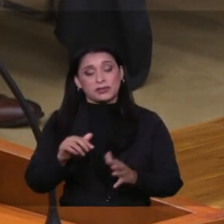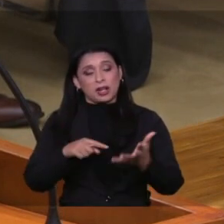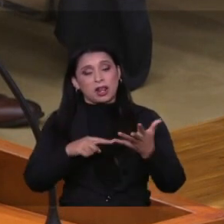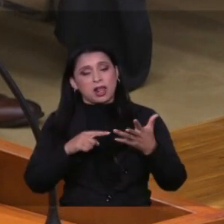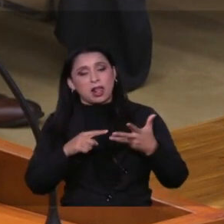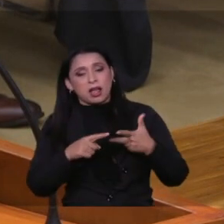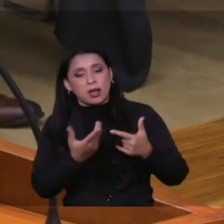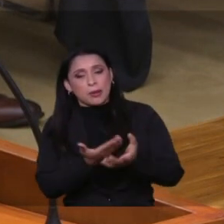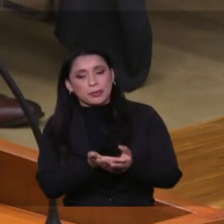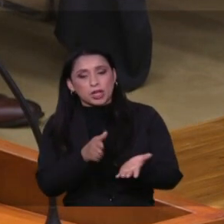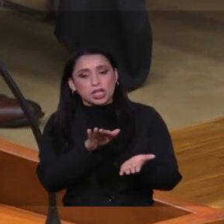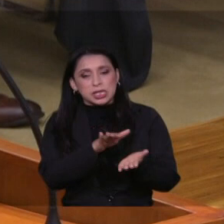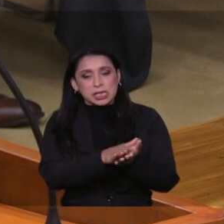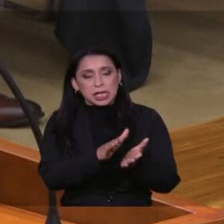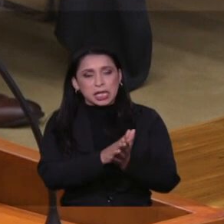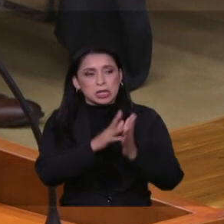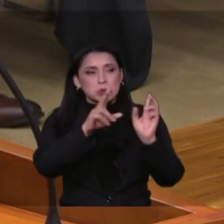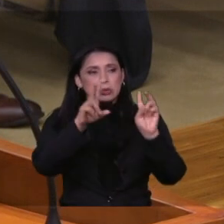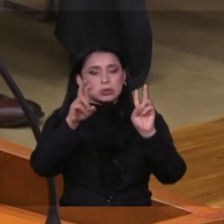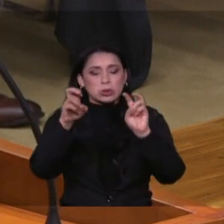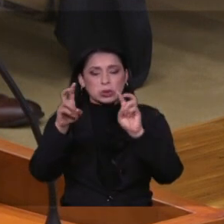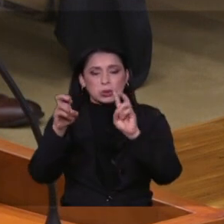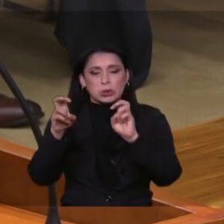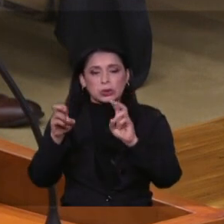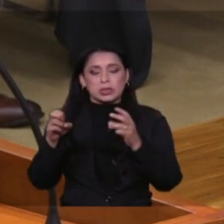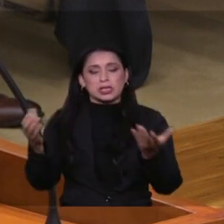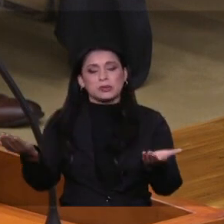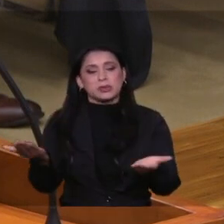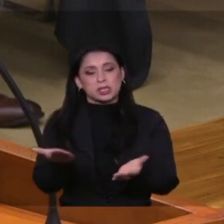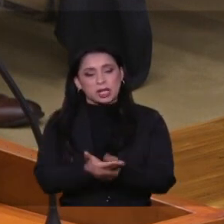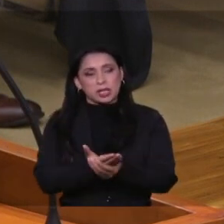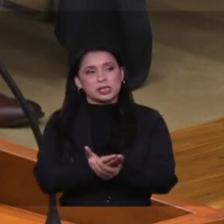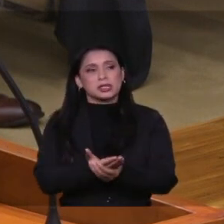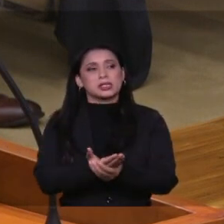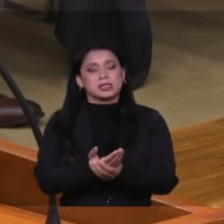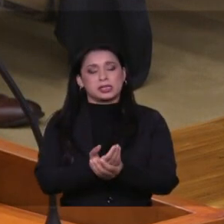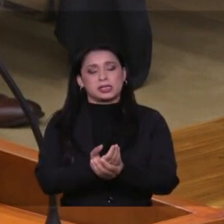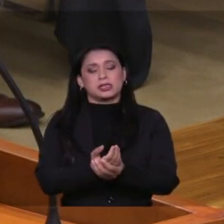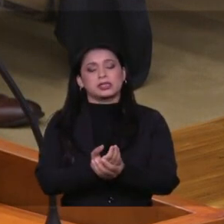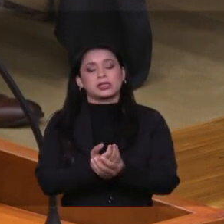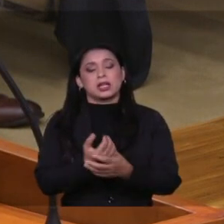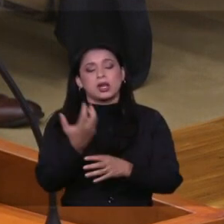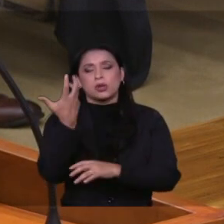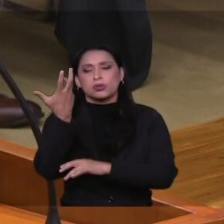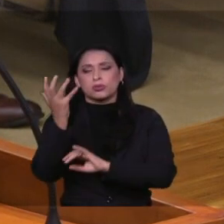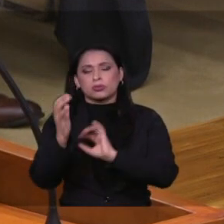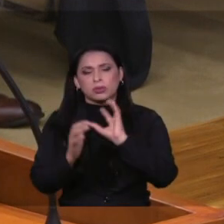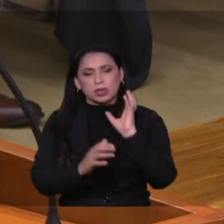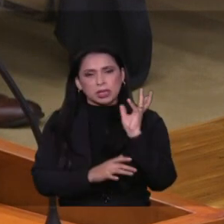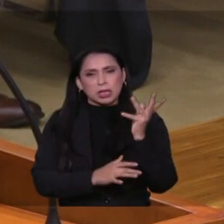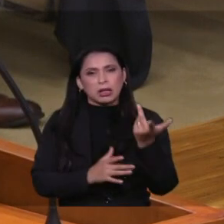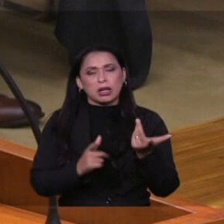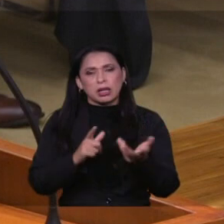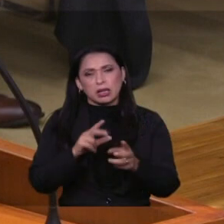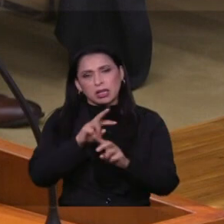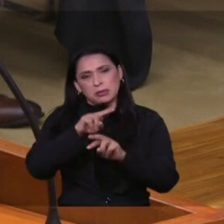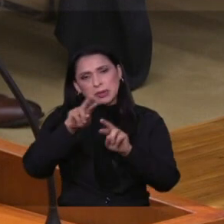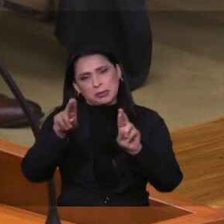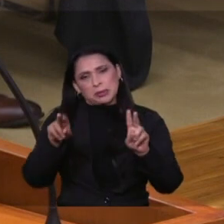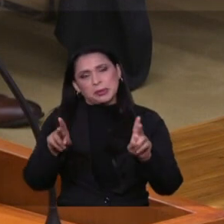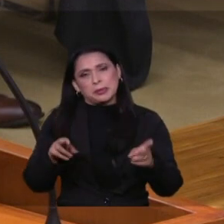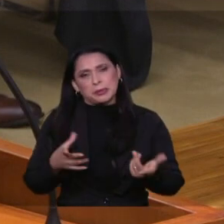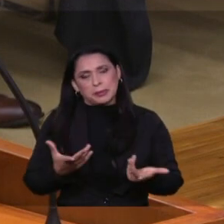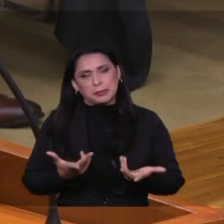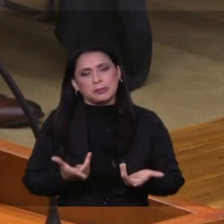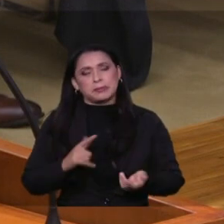diversos processos, diversas ações que trataram sobre questões extremamente relevantes e importantes para a questão